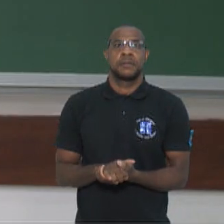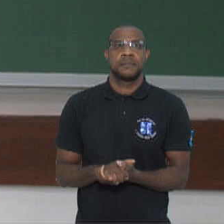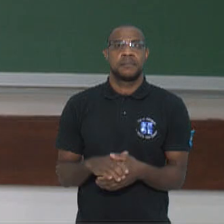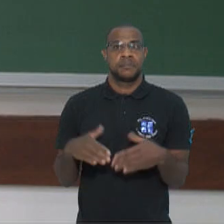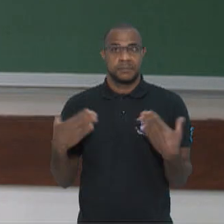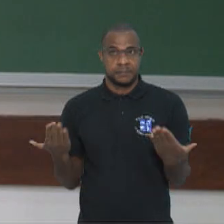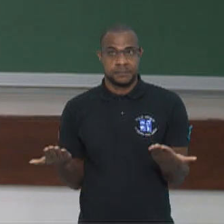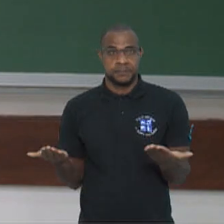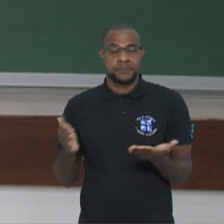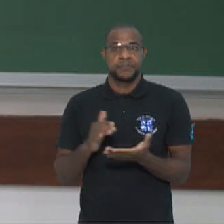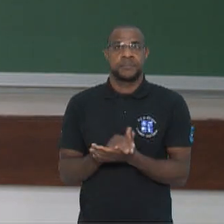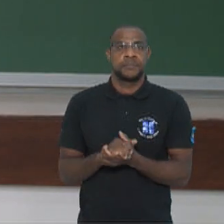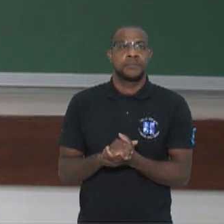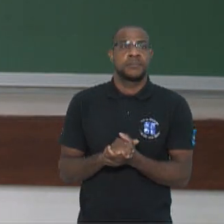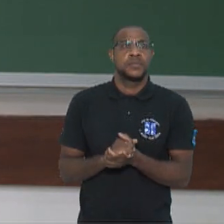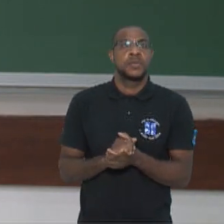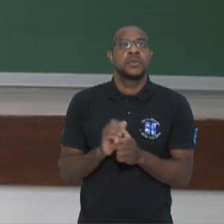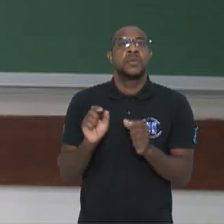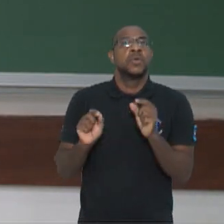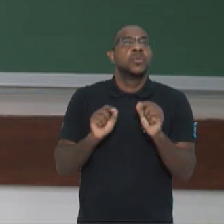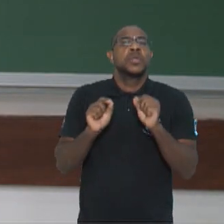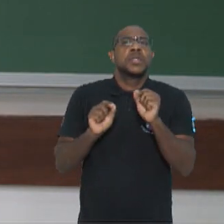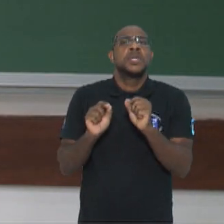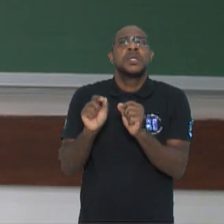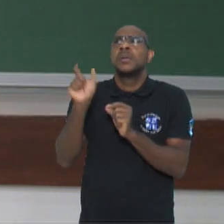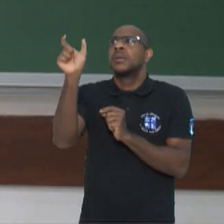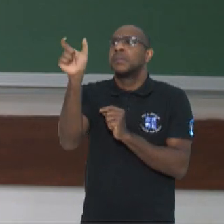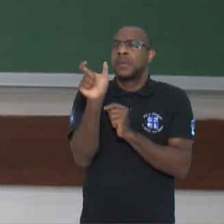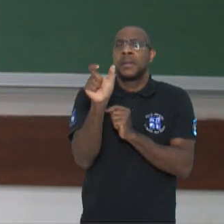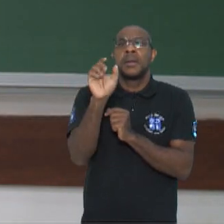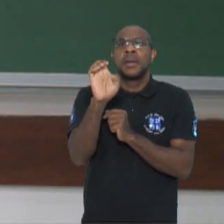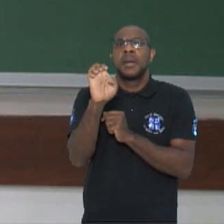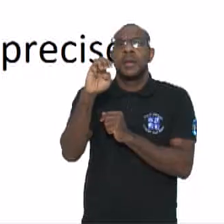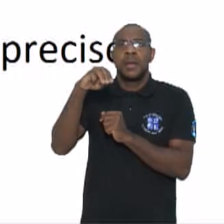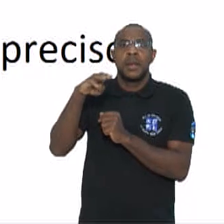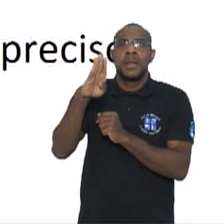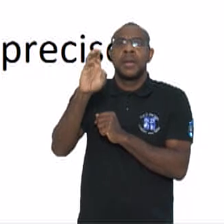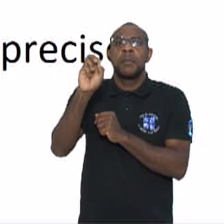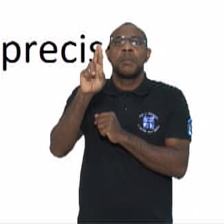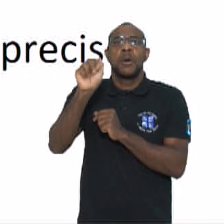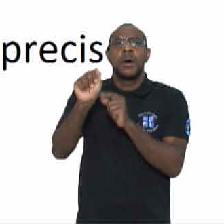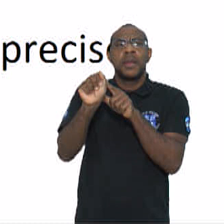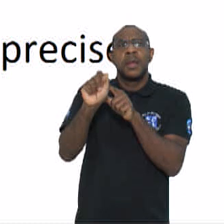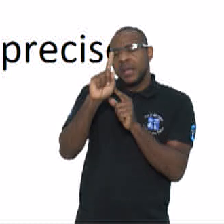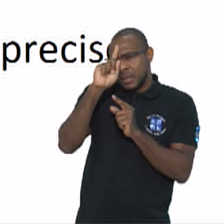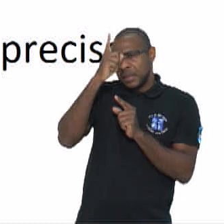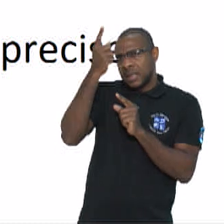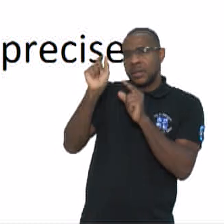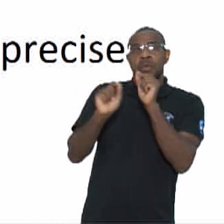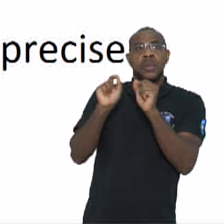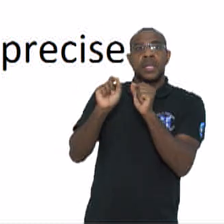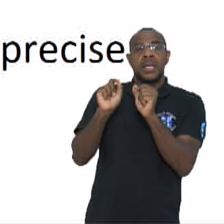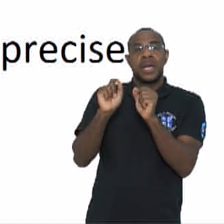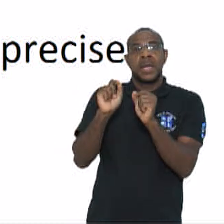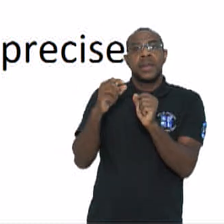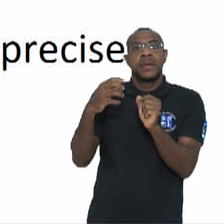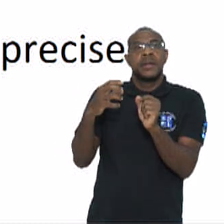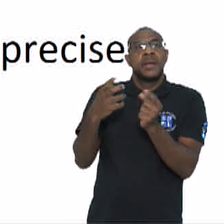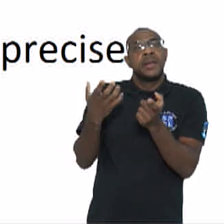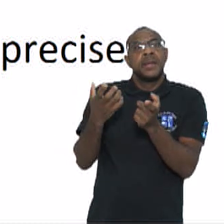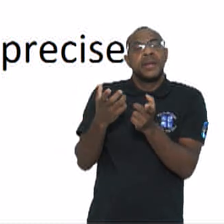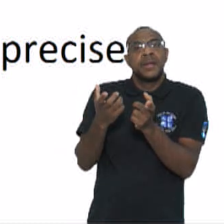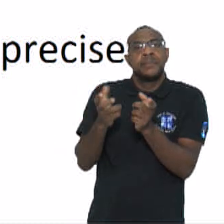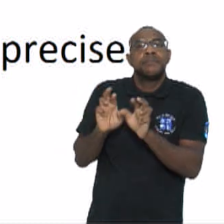Vamos lá então? O que o embora nos traz de ideia? Ele apresenta uma ideia de sentido contrário ao que